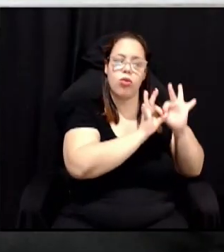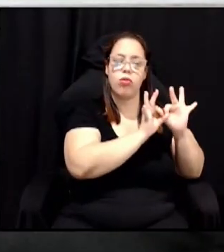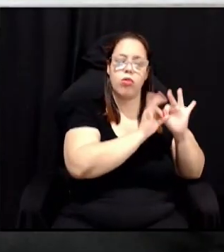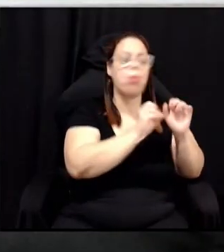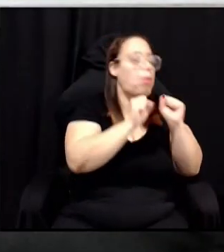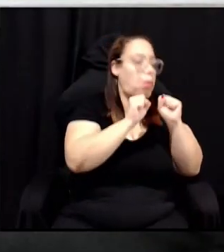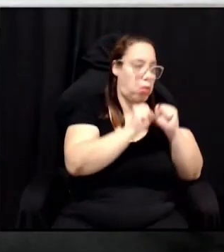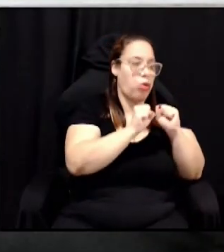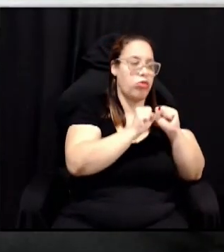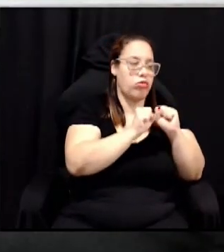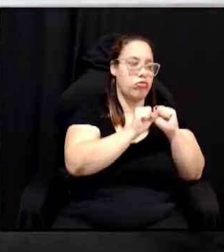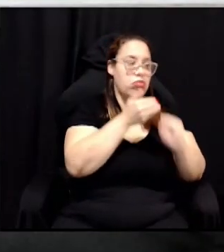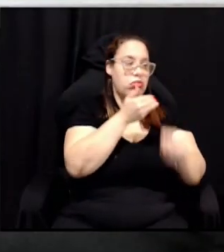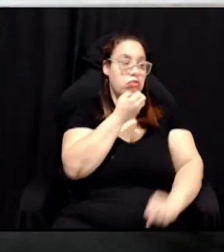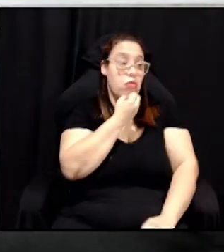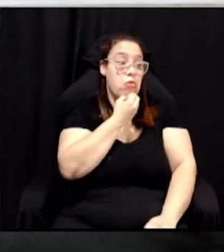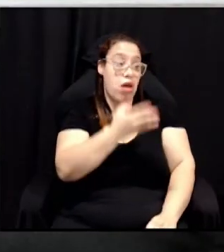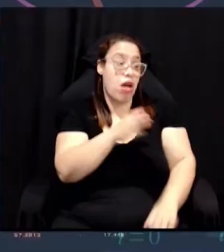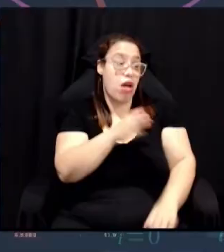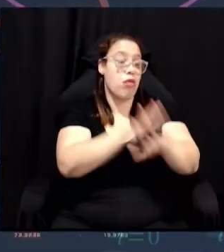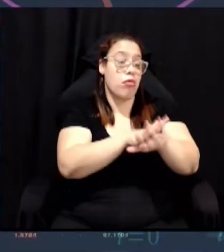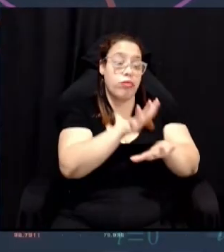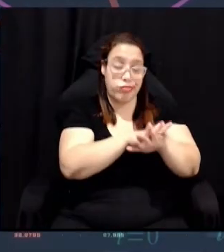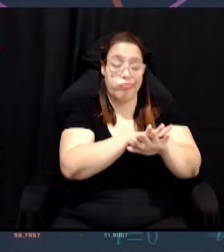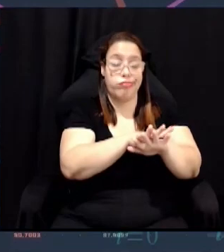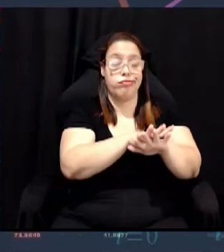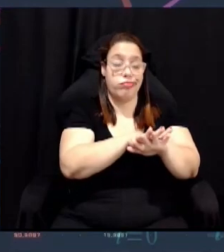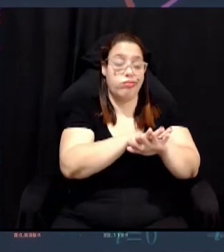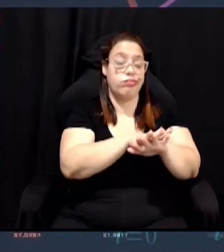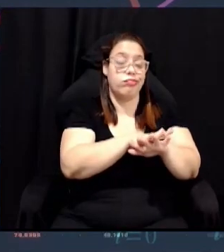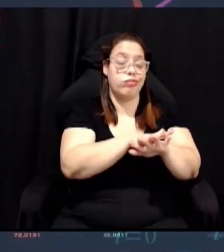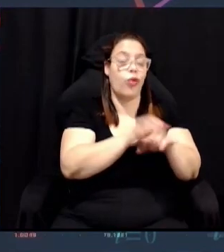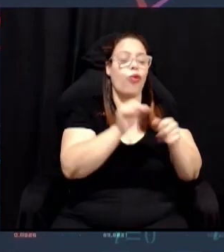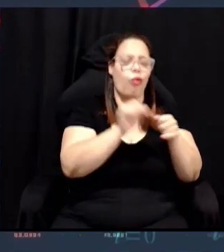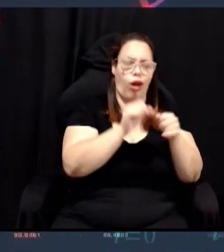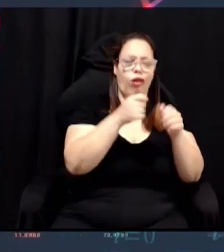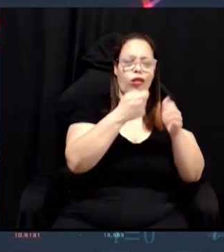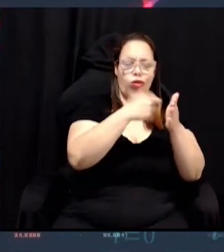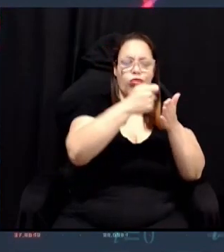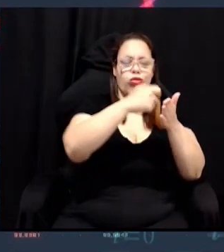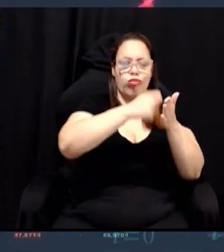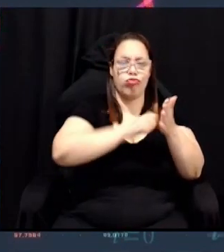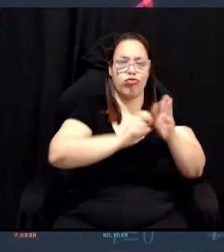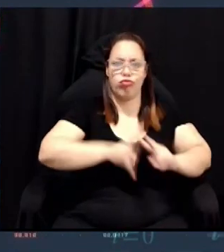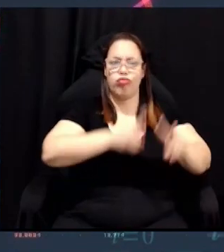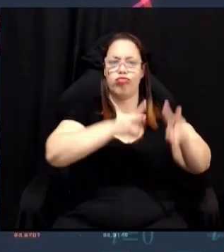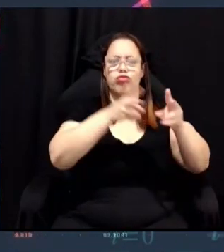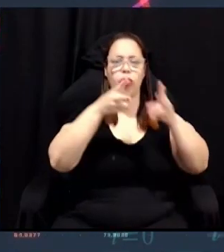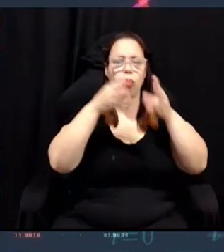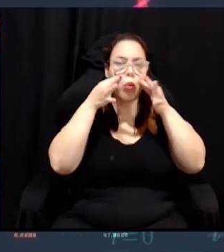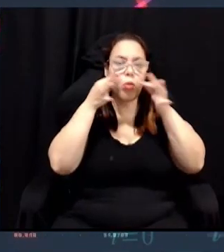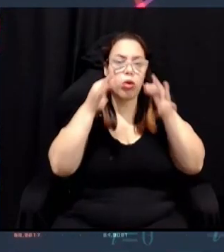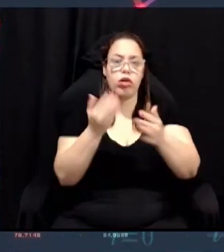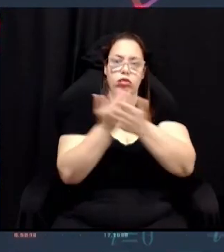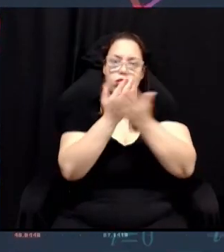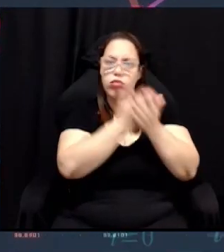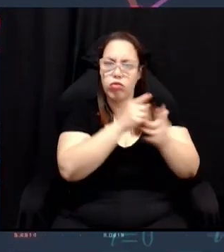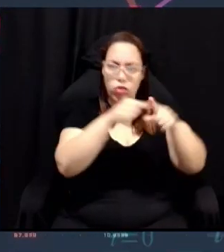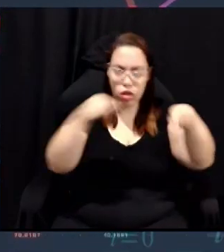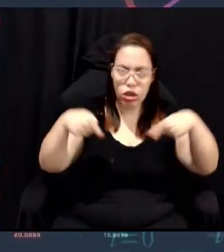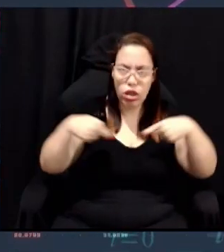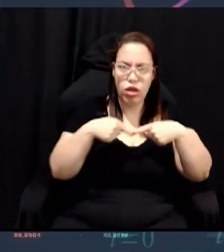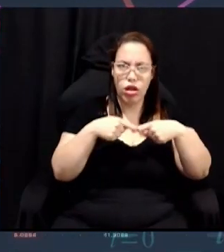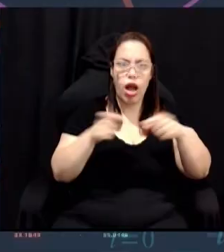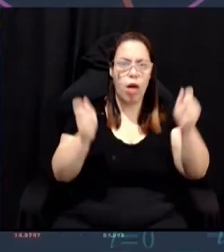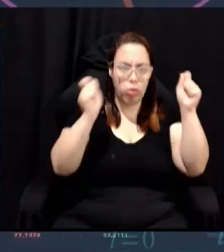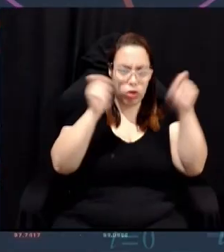repente, se dar bem em matemática desde que faça os exercícios com frequência, preste atenção na aula e tudo mais. É possível, então?